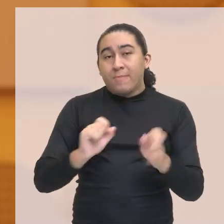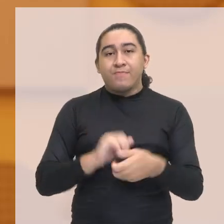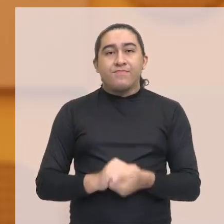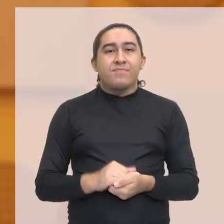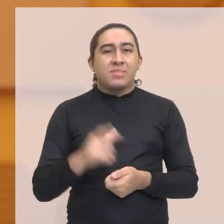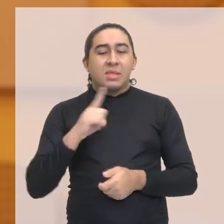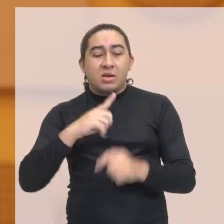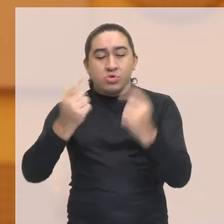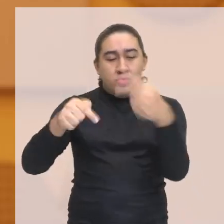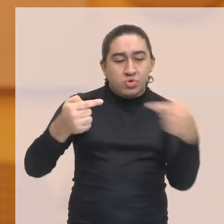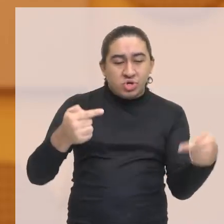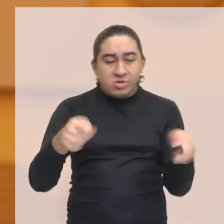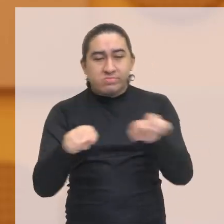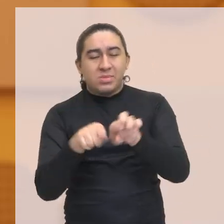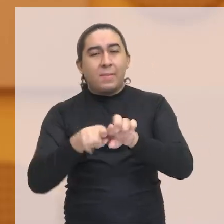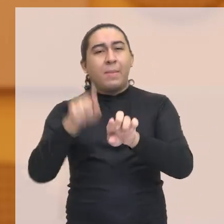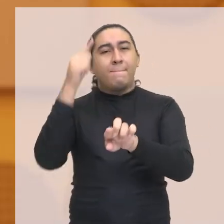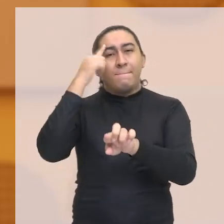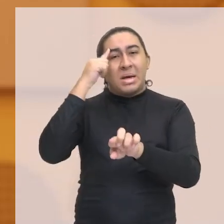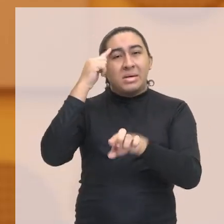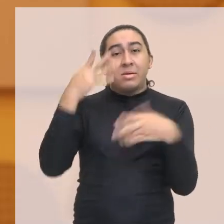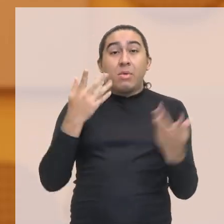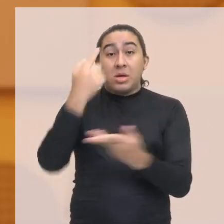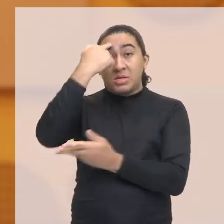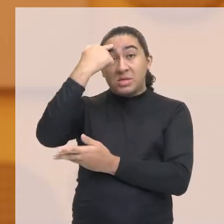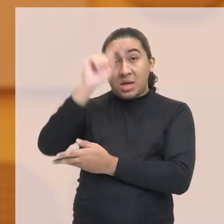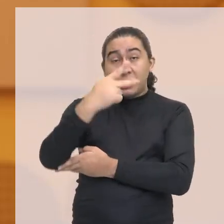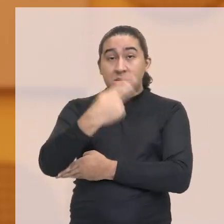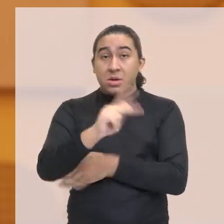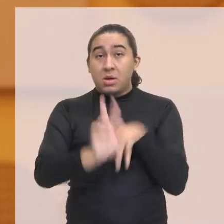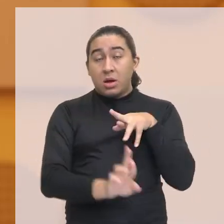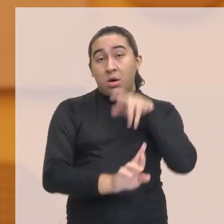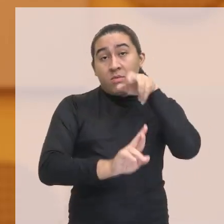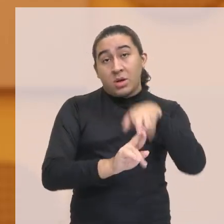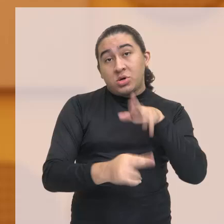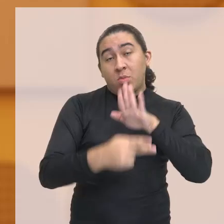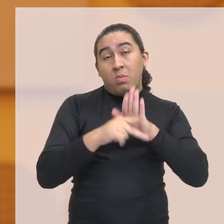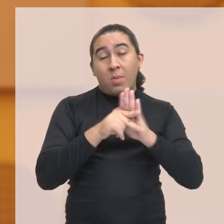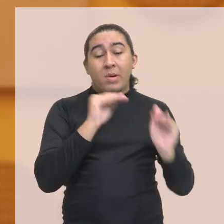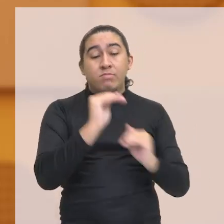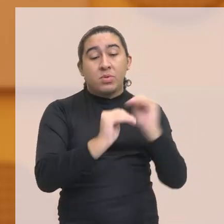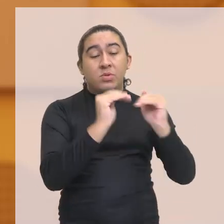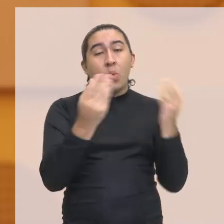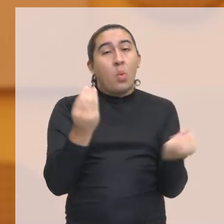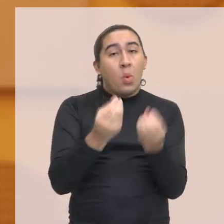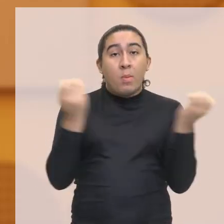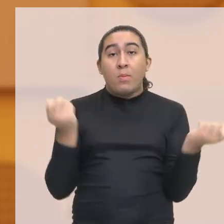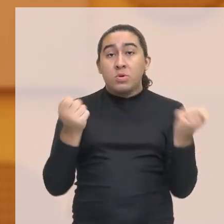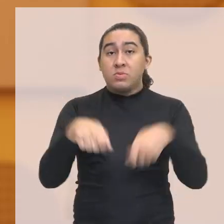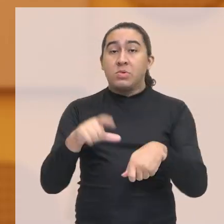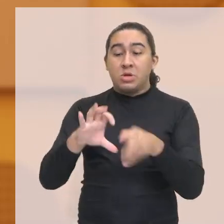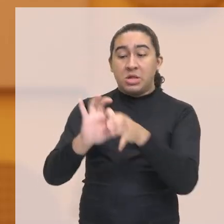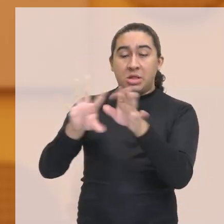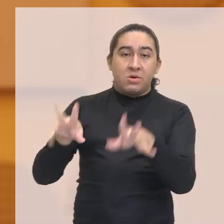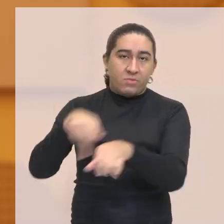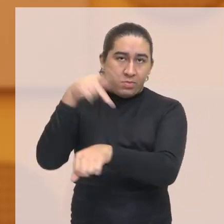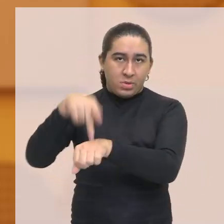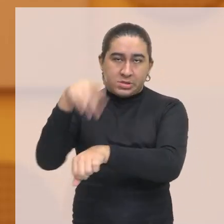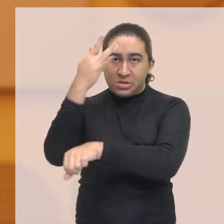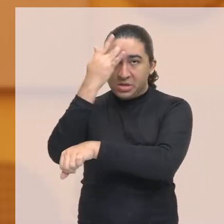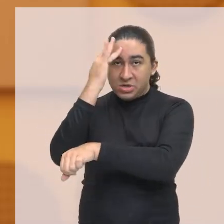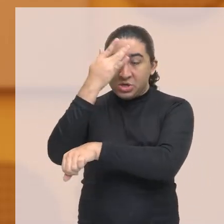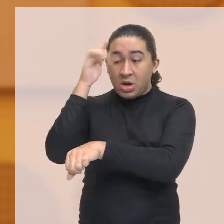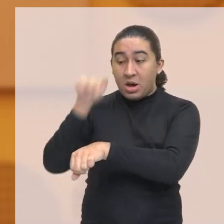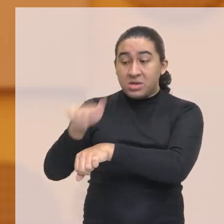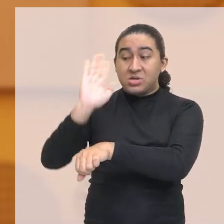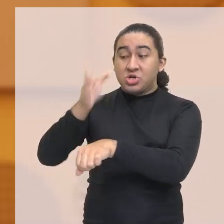discutindo, colocando as suas ideias em relação ao processo de descolonização da Índia, o processo em que a Índia se tornaria